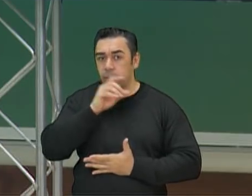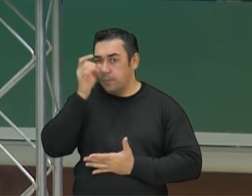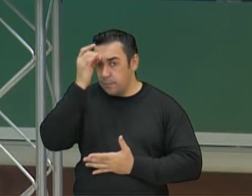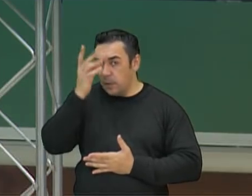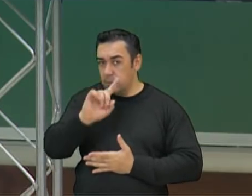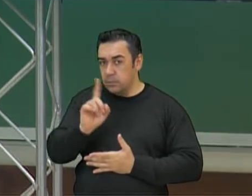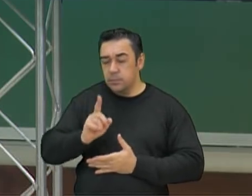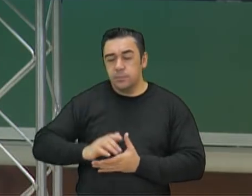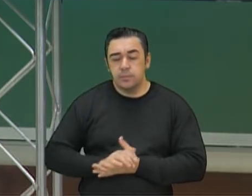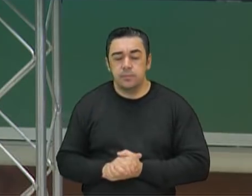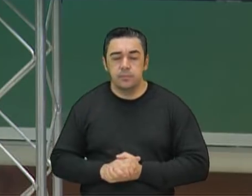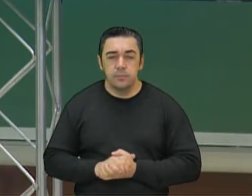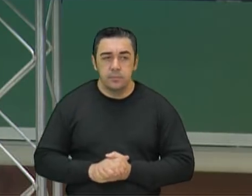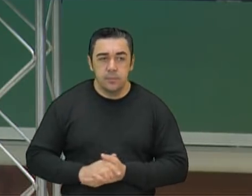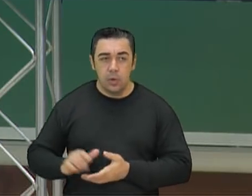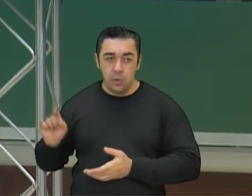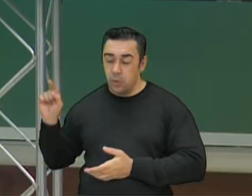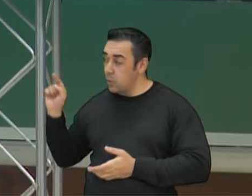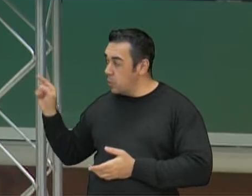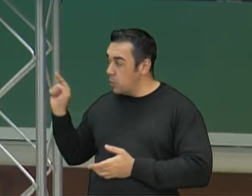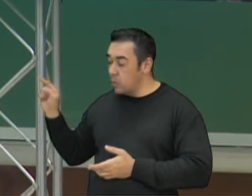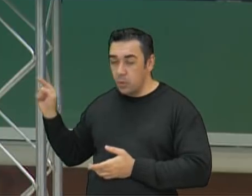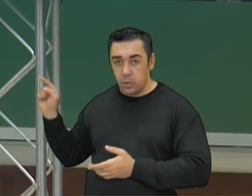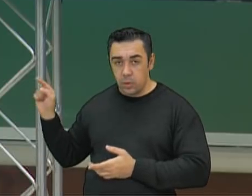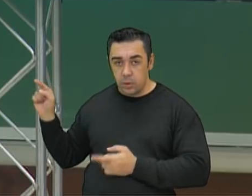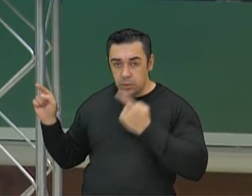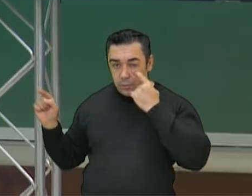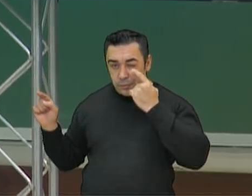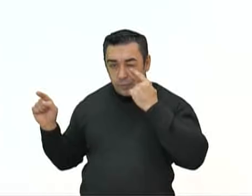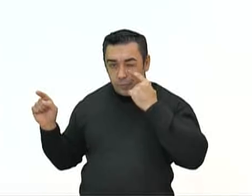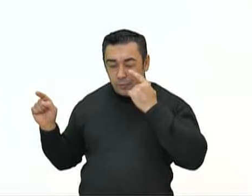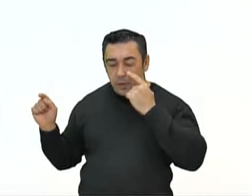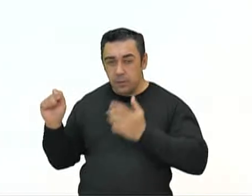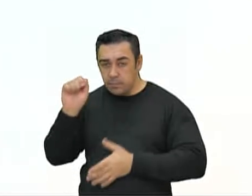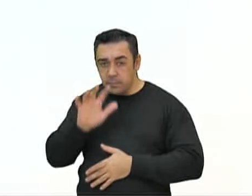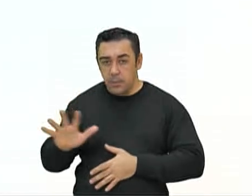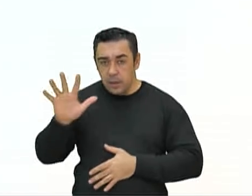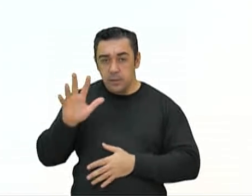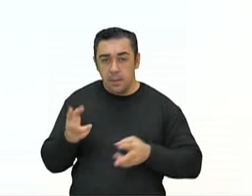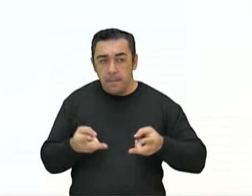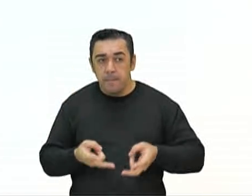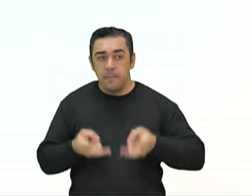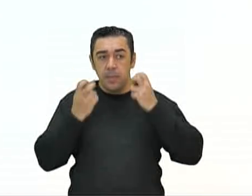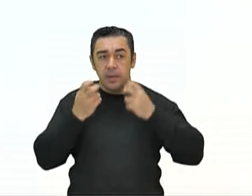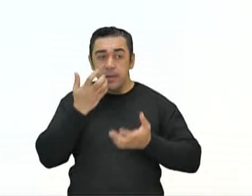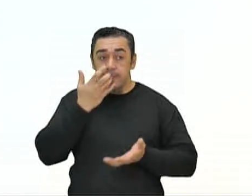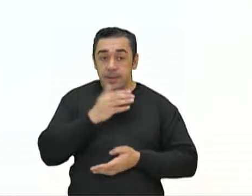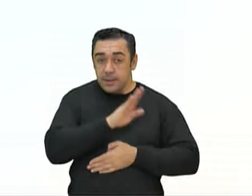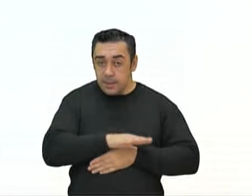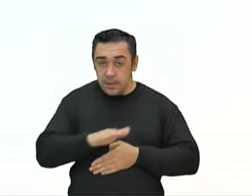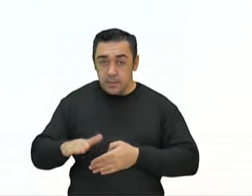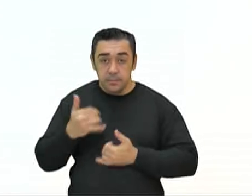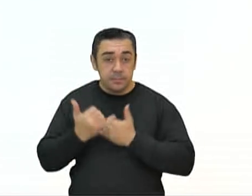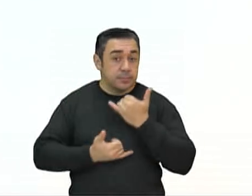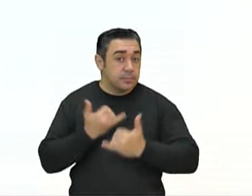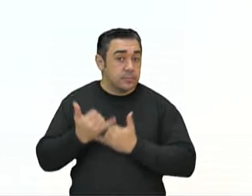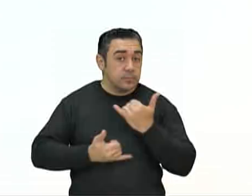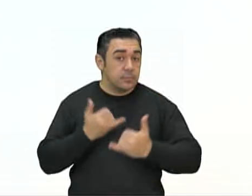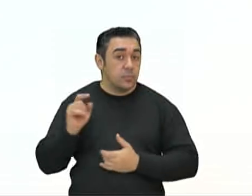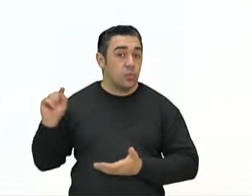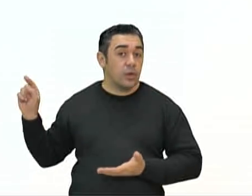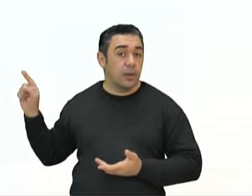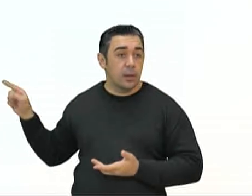lidar. Aqui, nessa imagem do lado esquerdo, você consegue perceber crianças brincando com cédulas